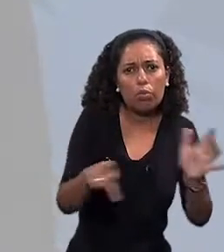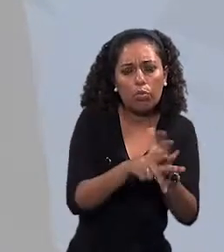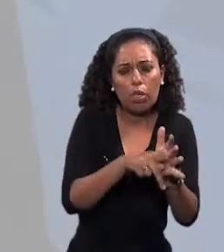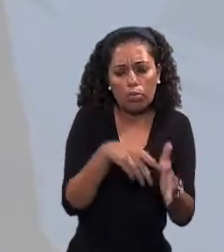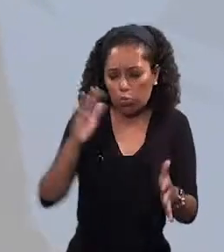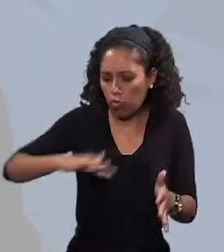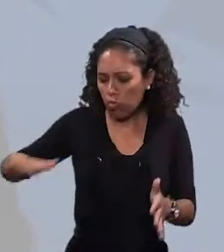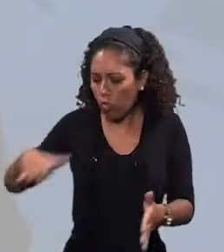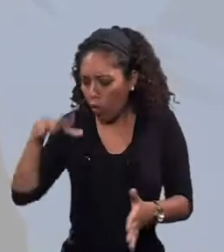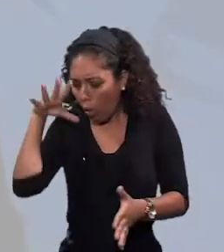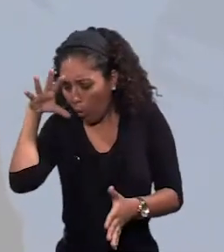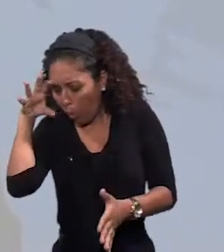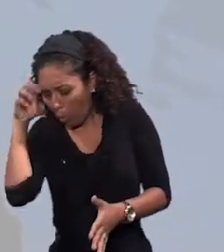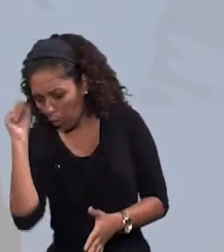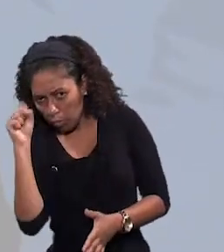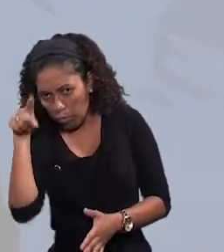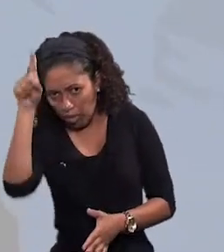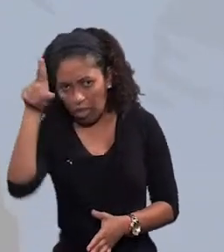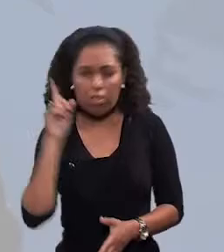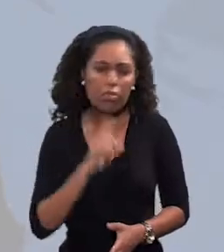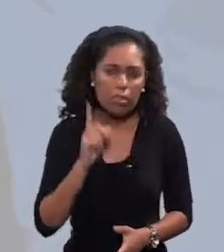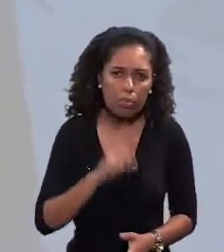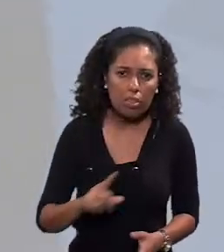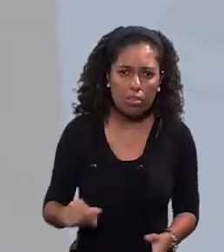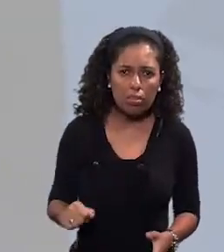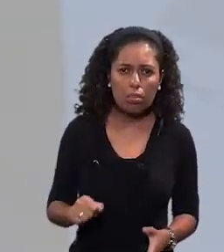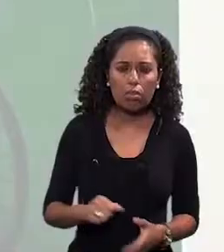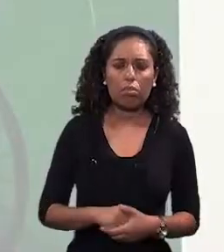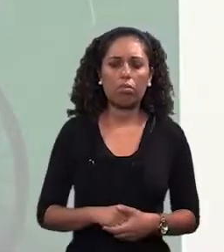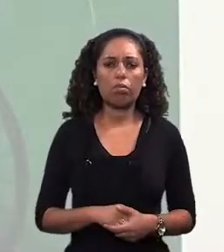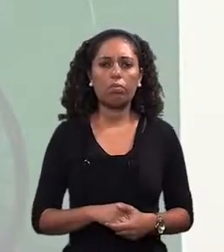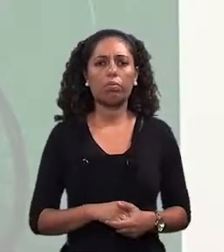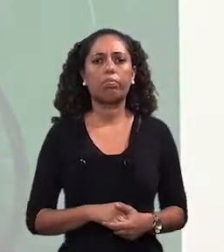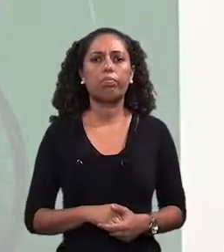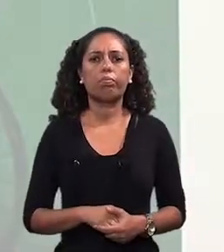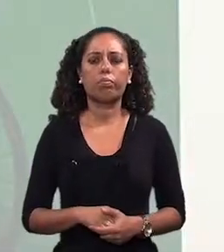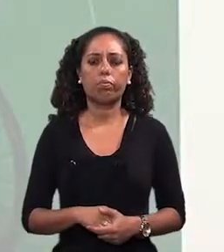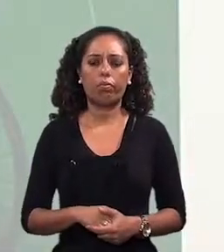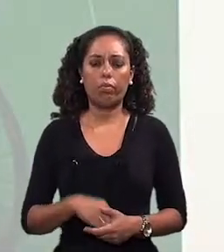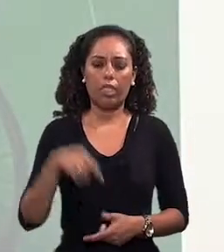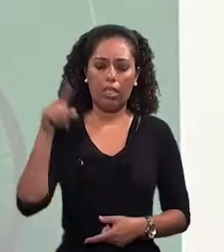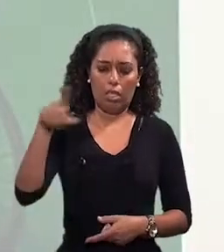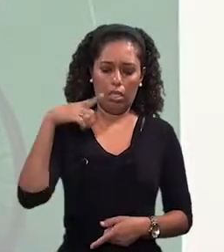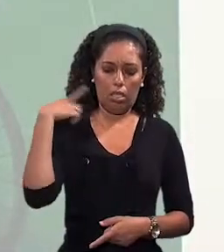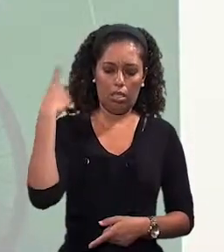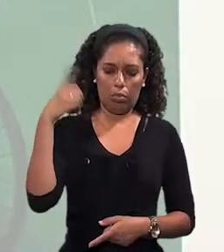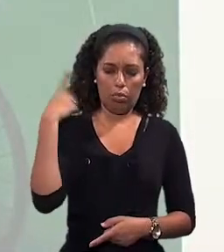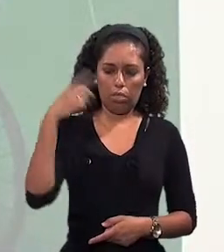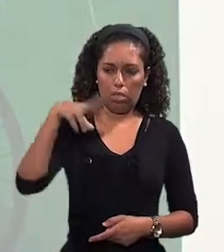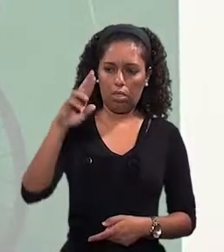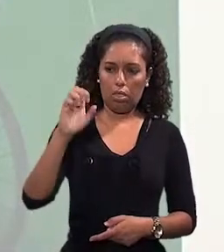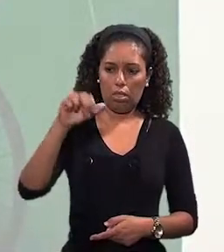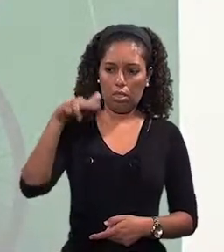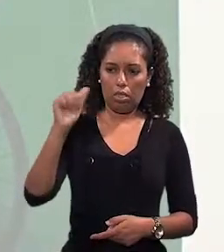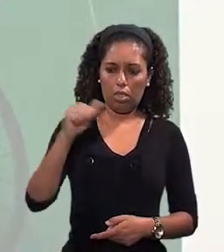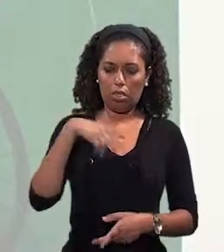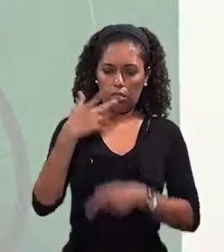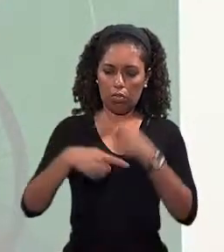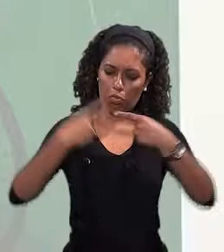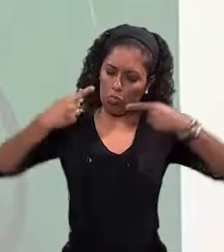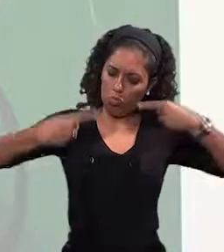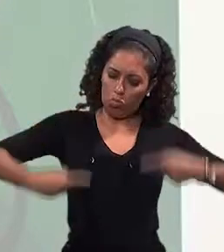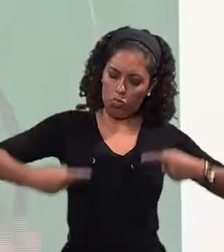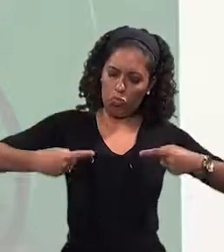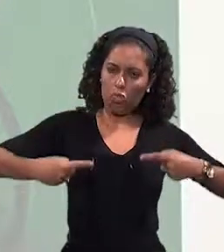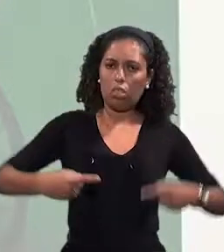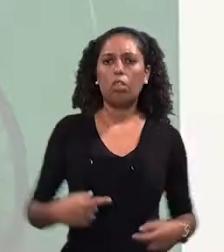das consequências que poderia vir a acontecer? Olha, Rui, o Renan entrou no debate aqui, você